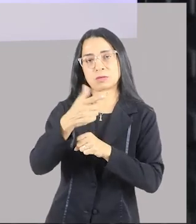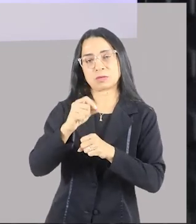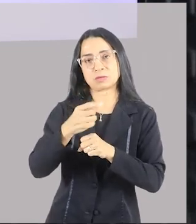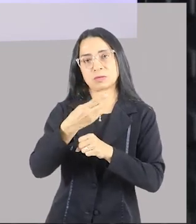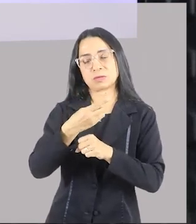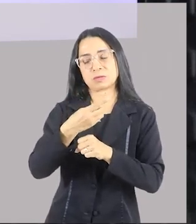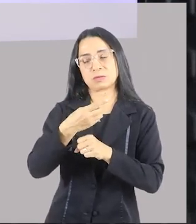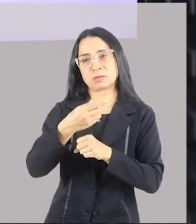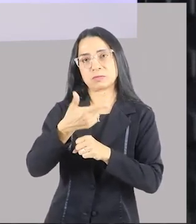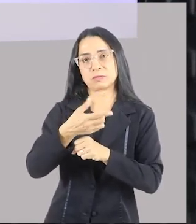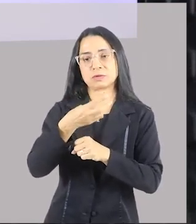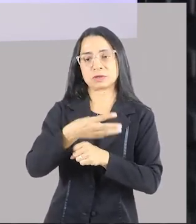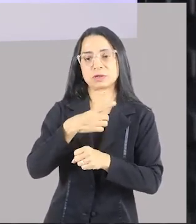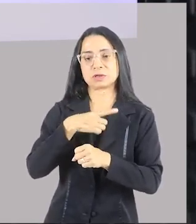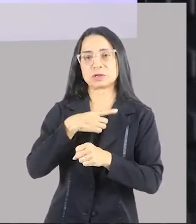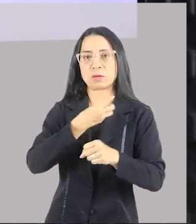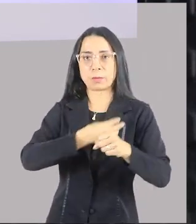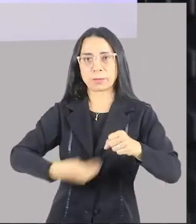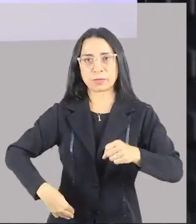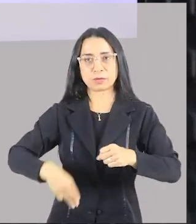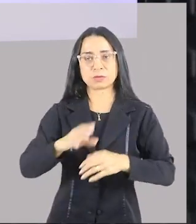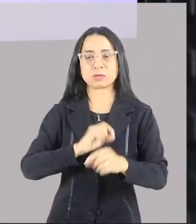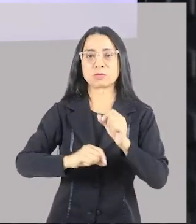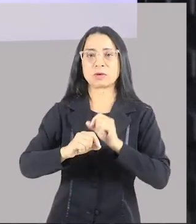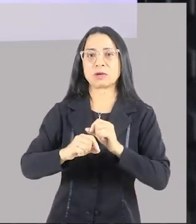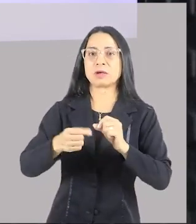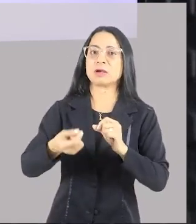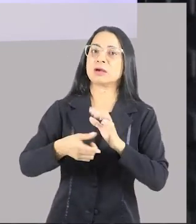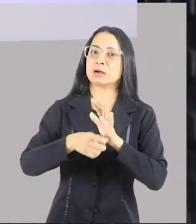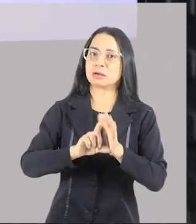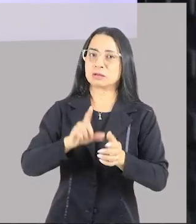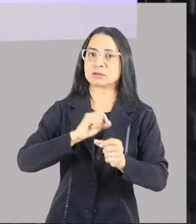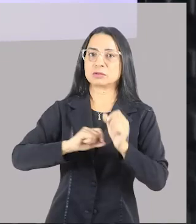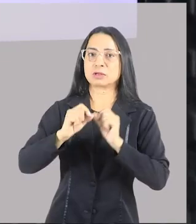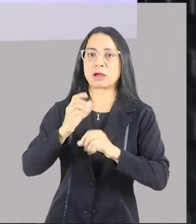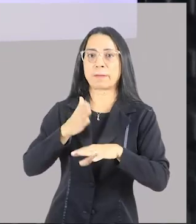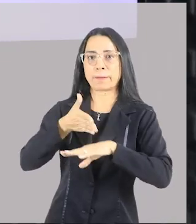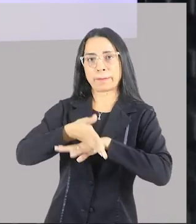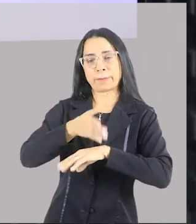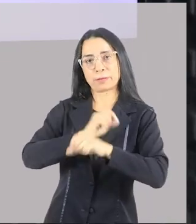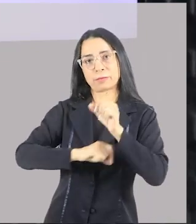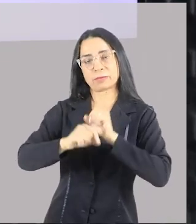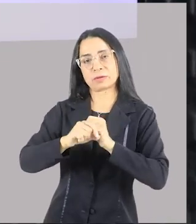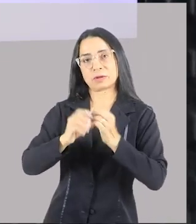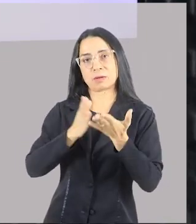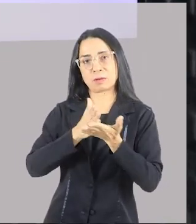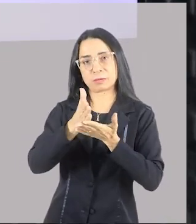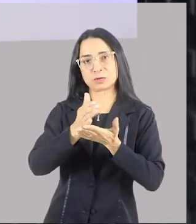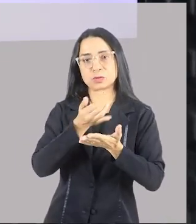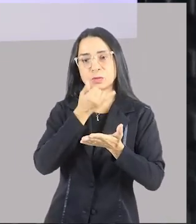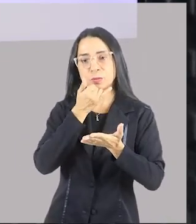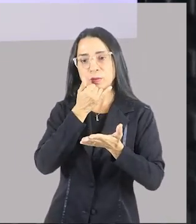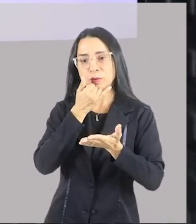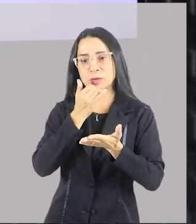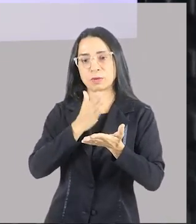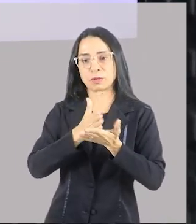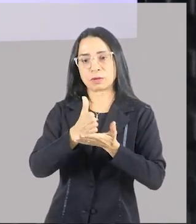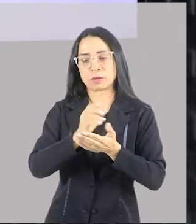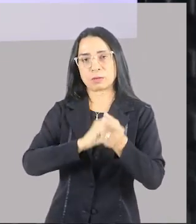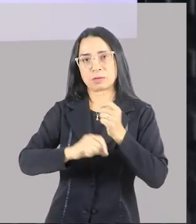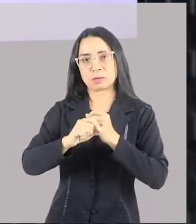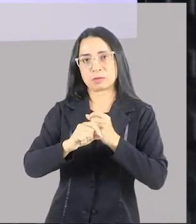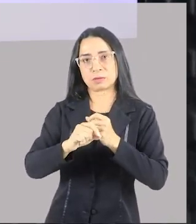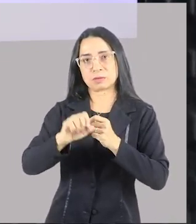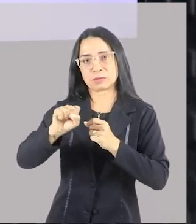novo ministro, antes da aprovação pelo Senado. Como nós veremos há pouco, o ato